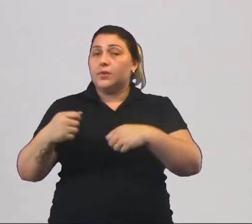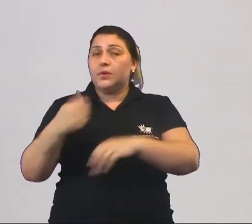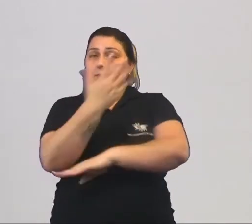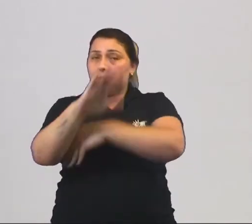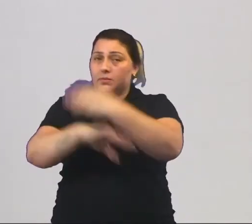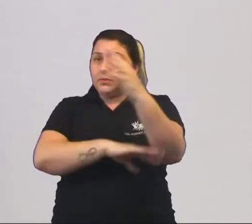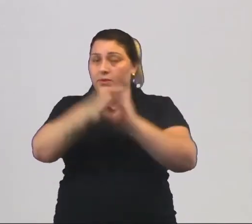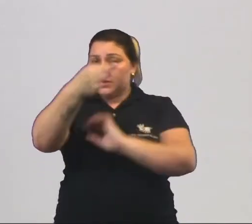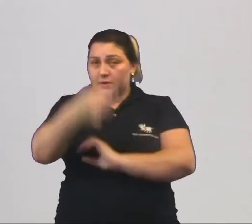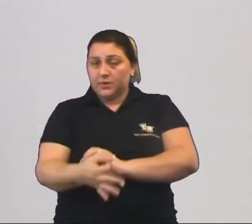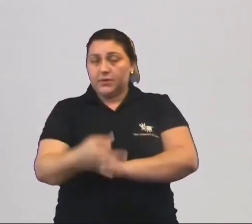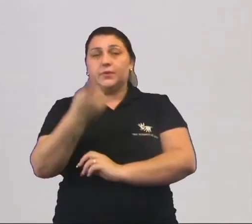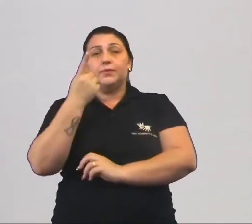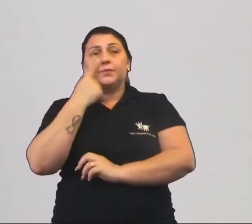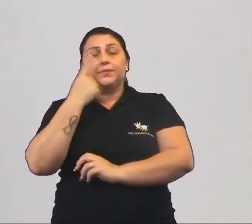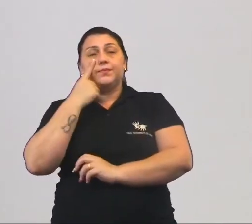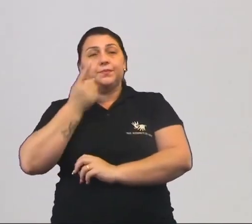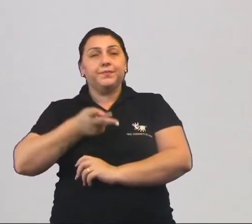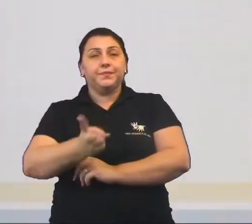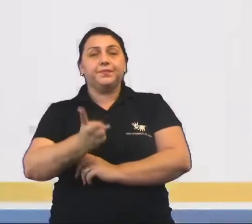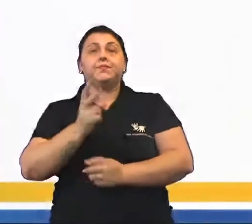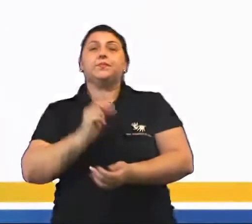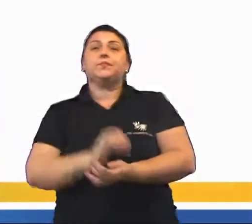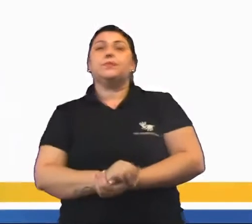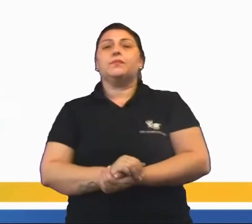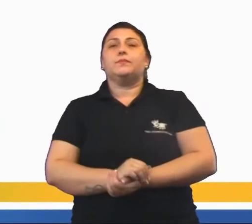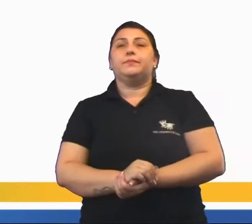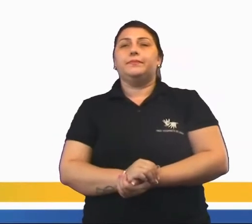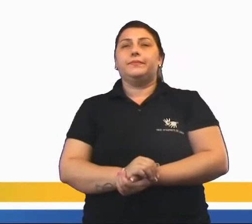plantas. Certinho? Vamos então prosseguir.